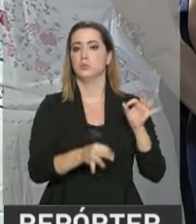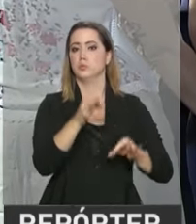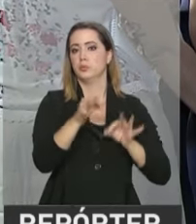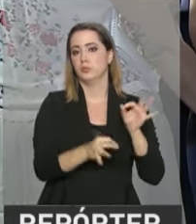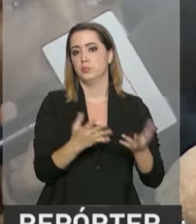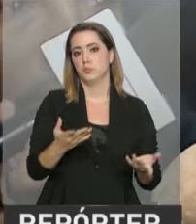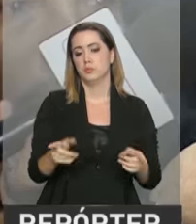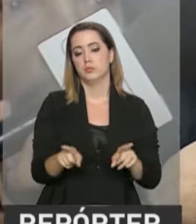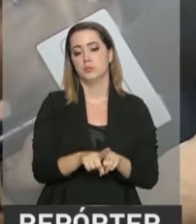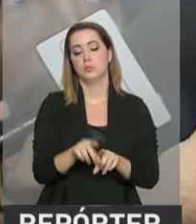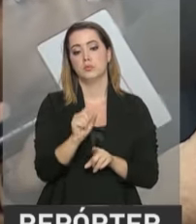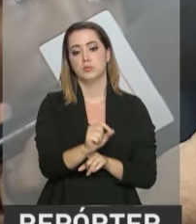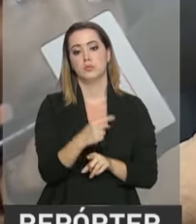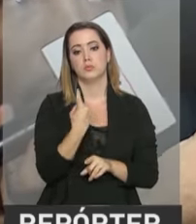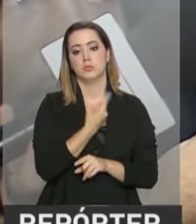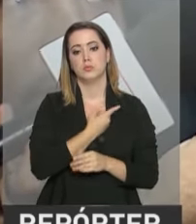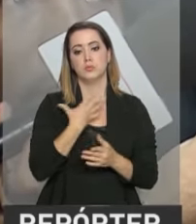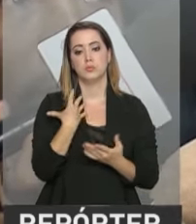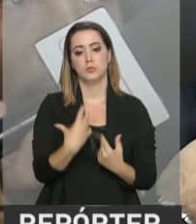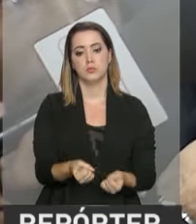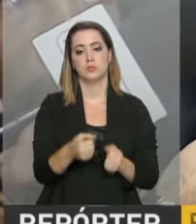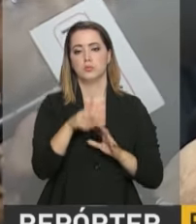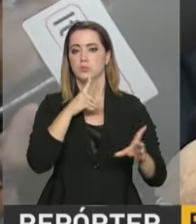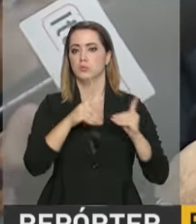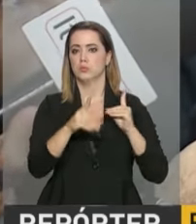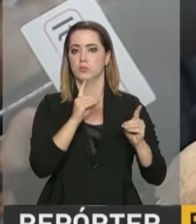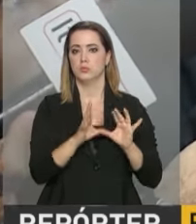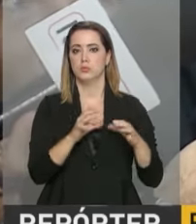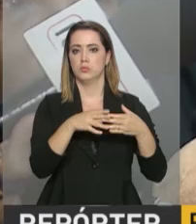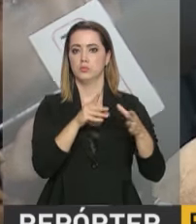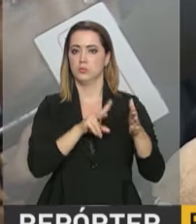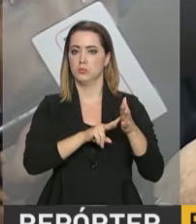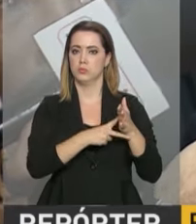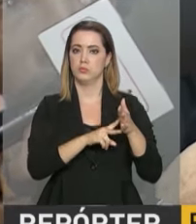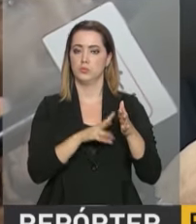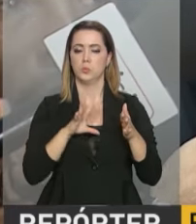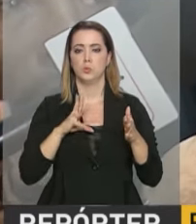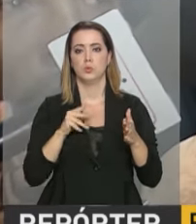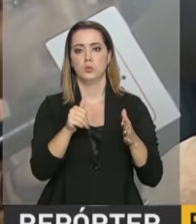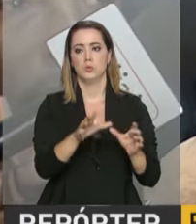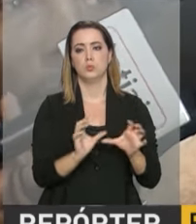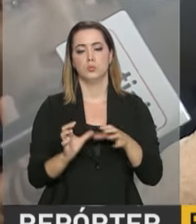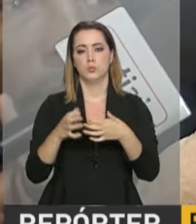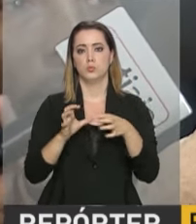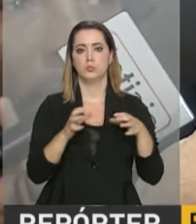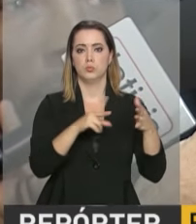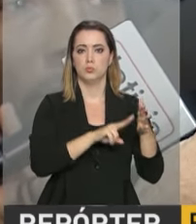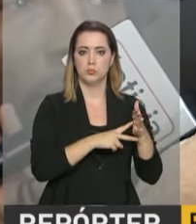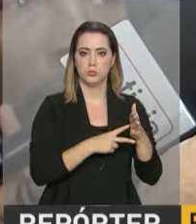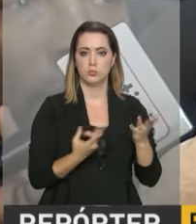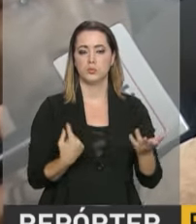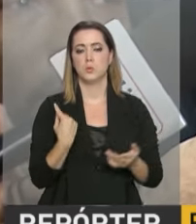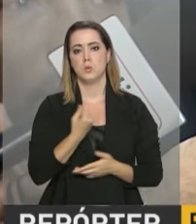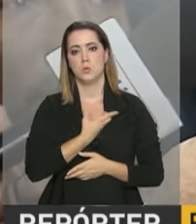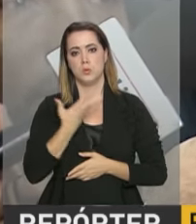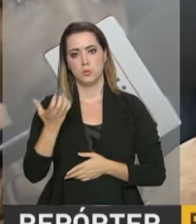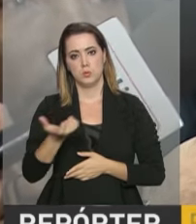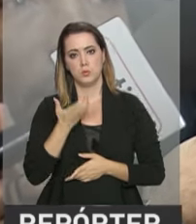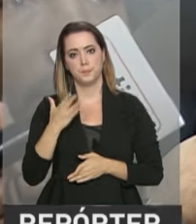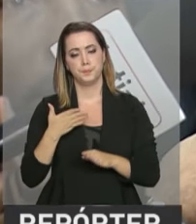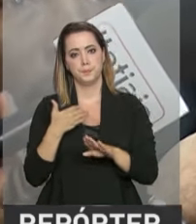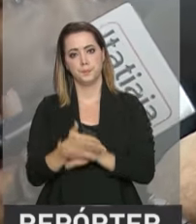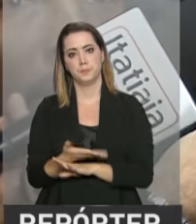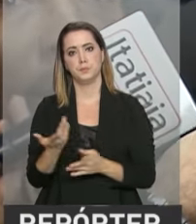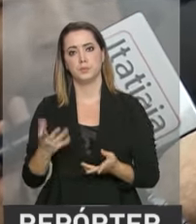e justiça a gente vai manter o diálogo as centrais sindicais vão estar presentees todas elas né E nós queremos Que isso fique